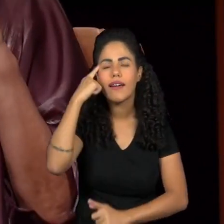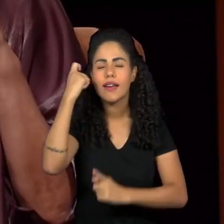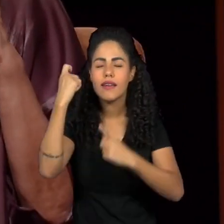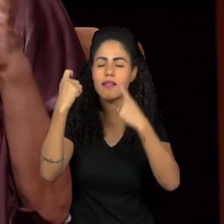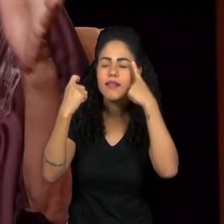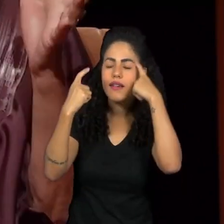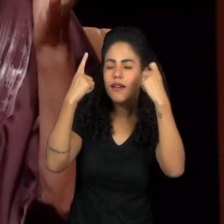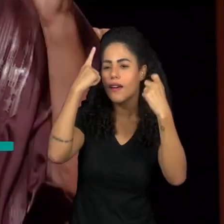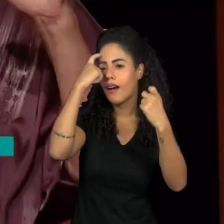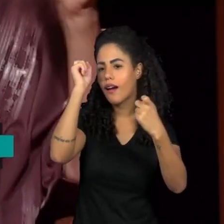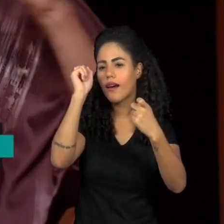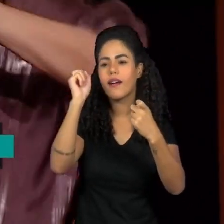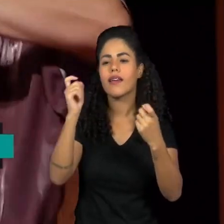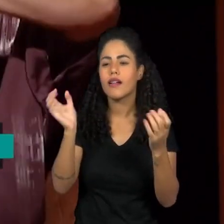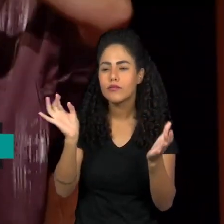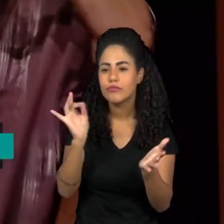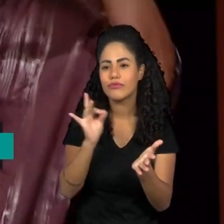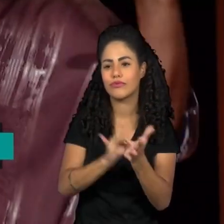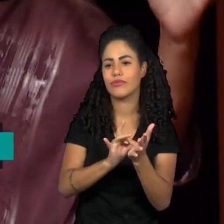Poder